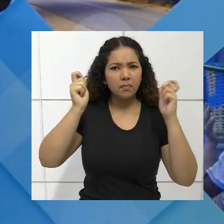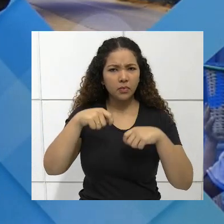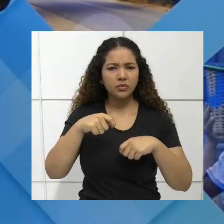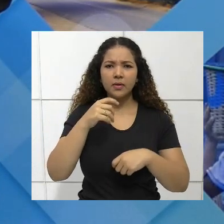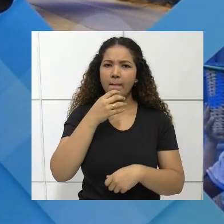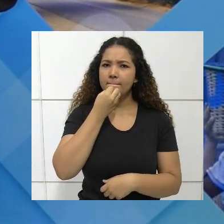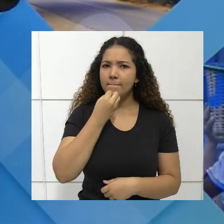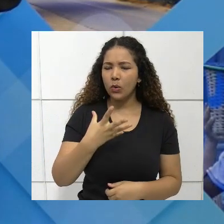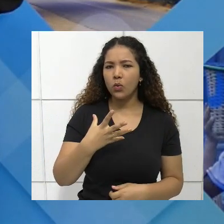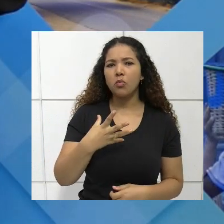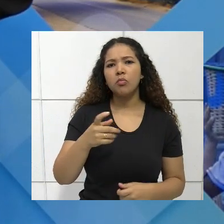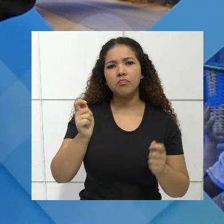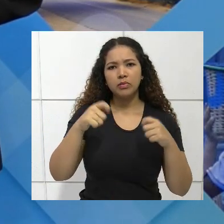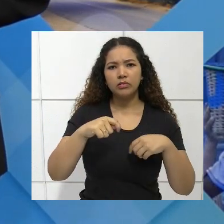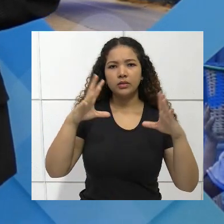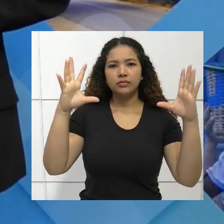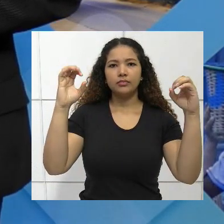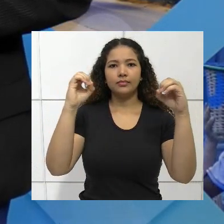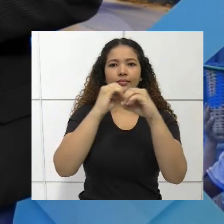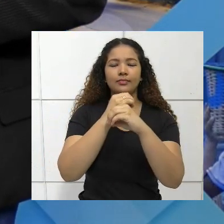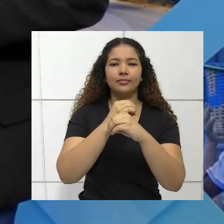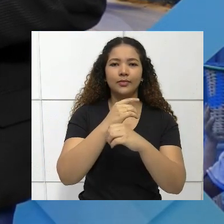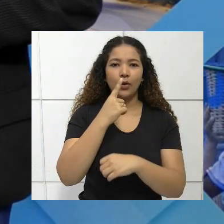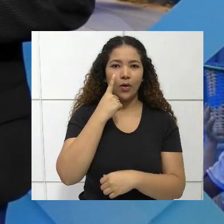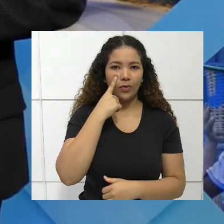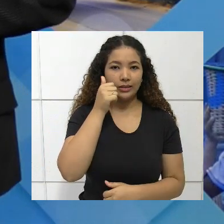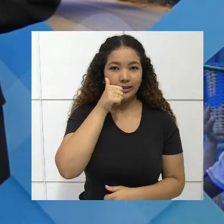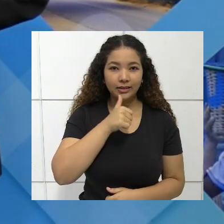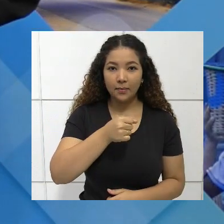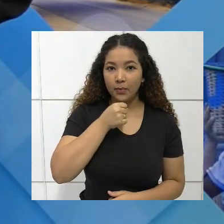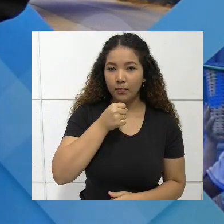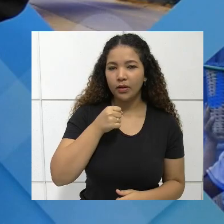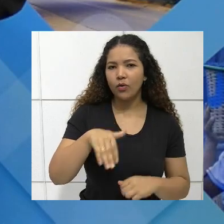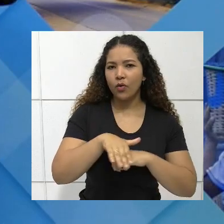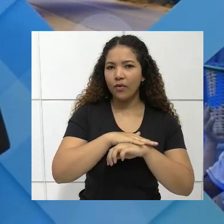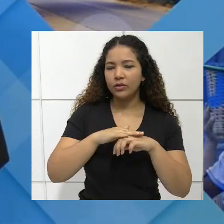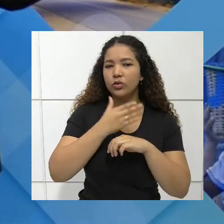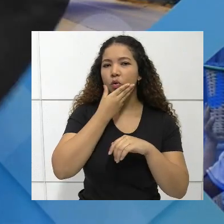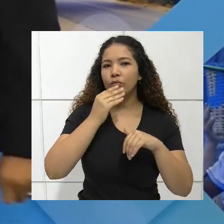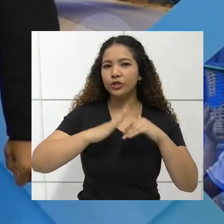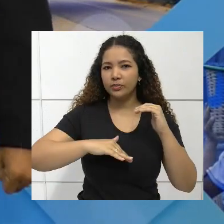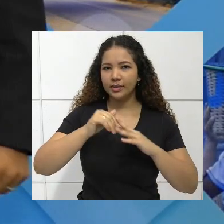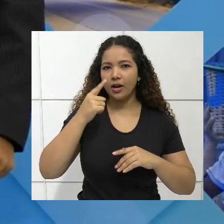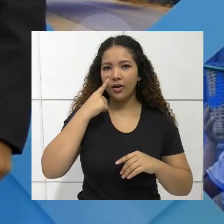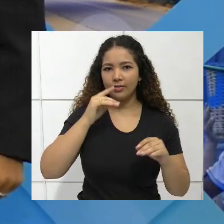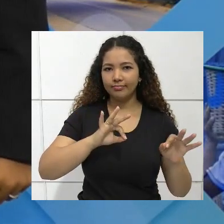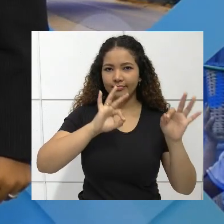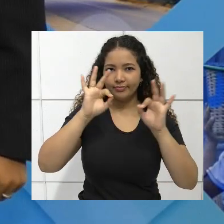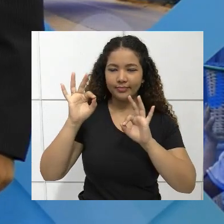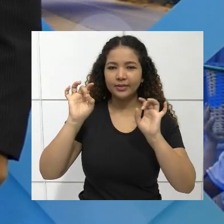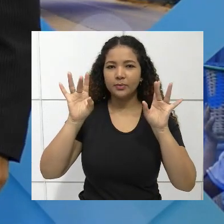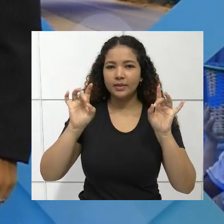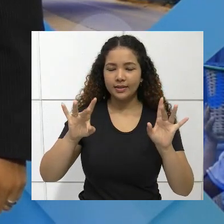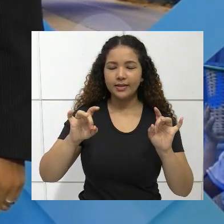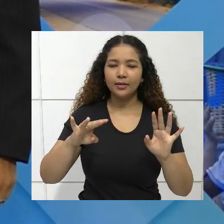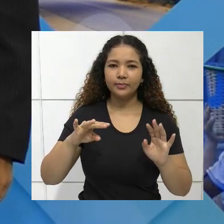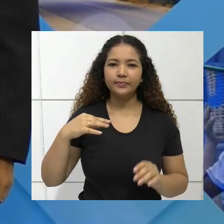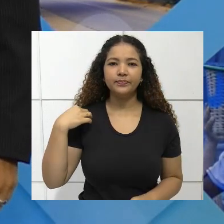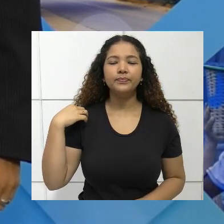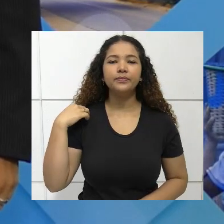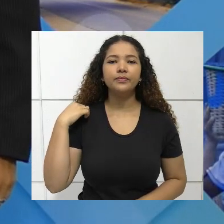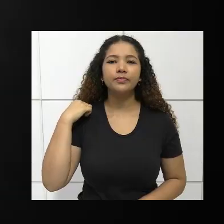da natureza. Sobre este assunto, a repórter Ayane Farias conversou com um especialista. Veja agora na nossa reportagem especial desta